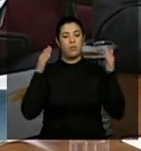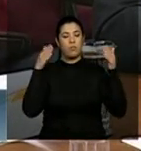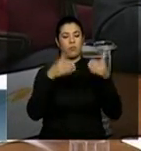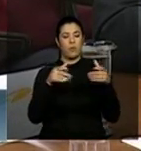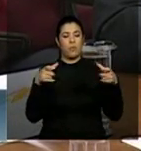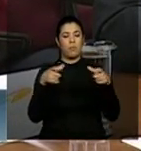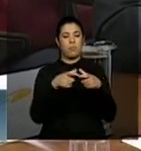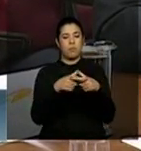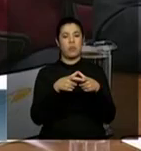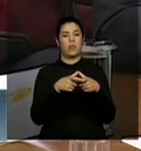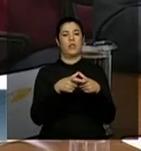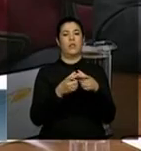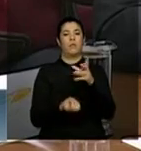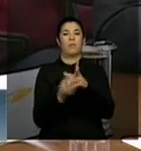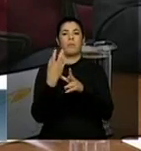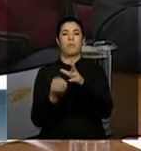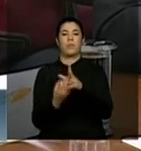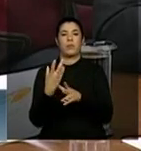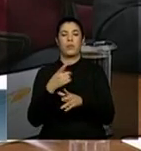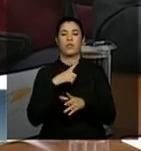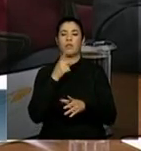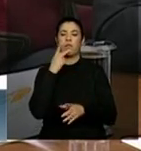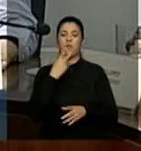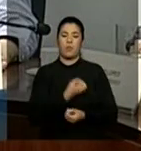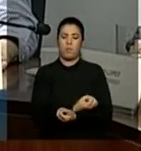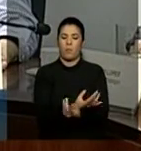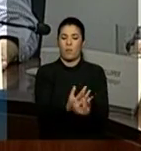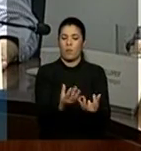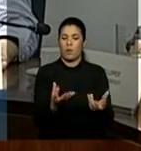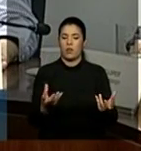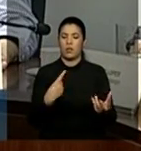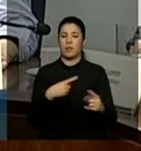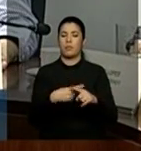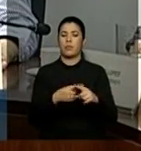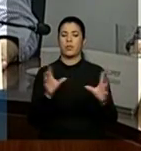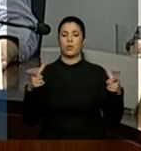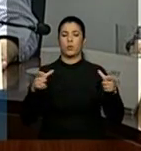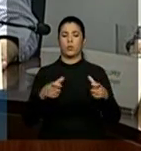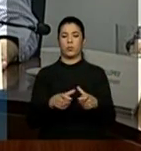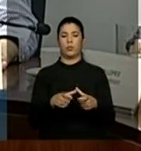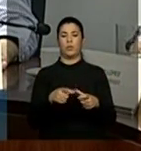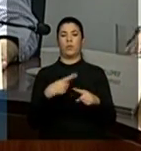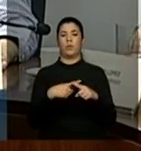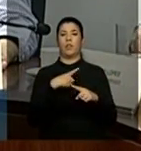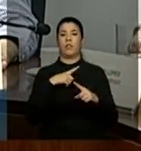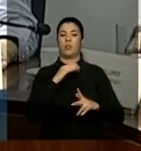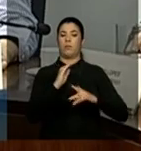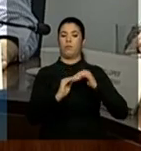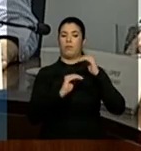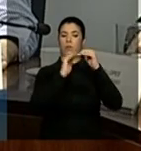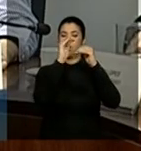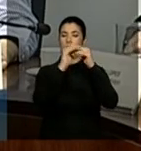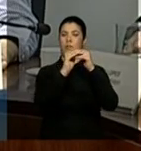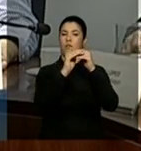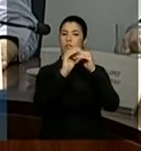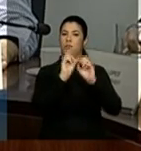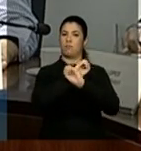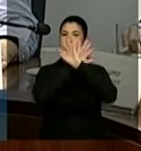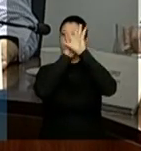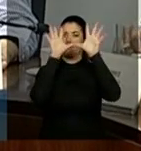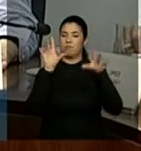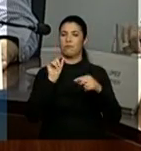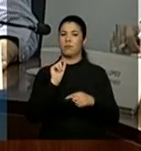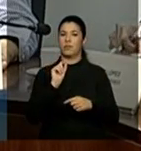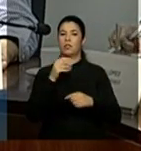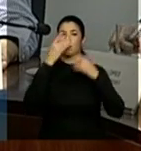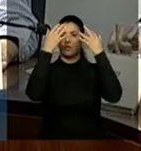eles falam aí na questão da pastagem degradada, na evolução, por que que diminui? Porque há um avanço, evidentemente, como foi falado aqui